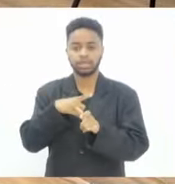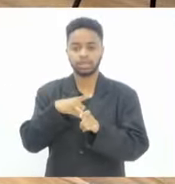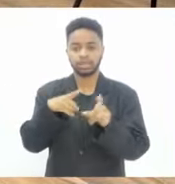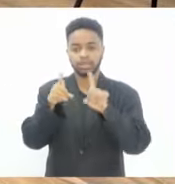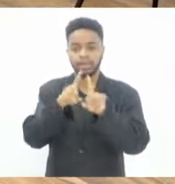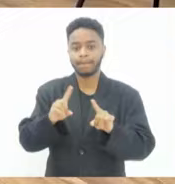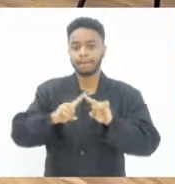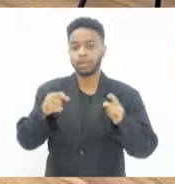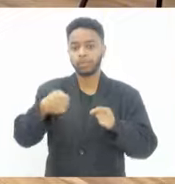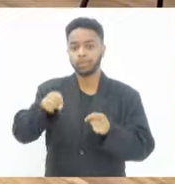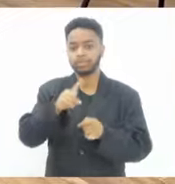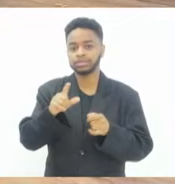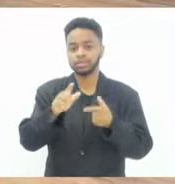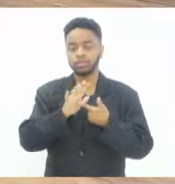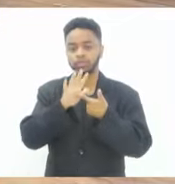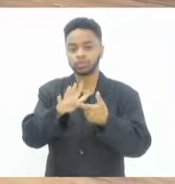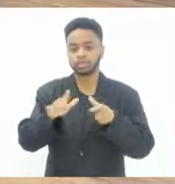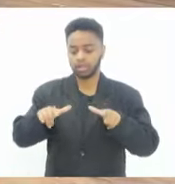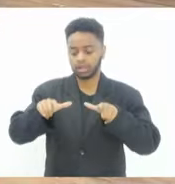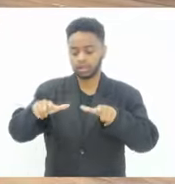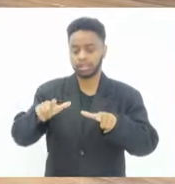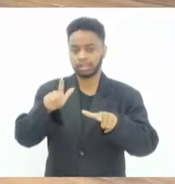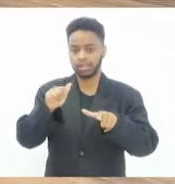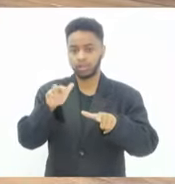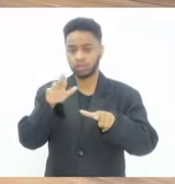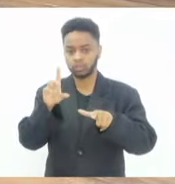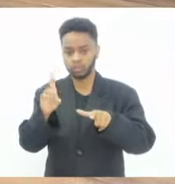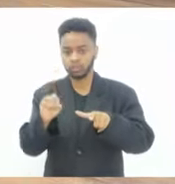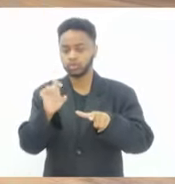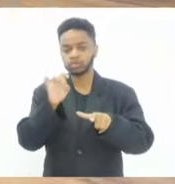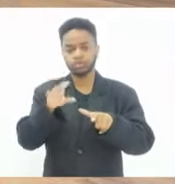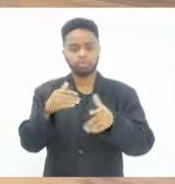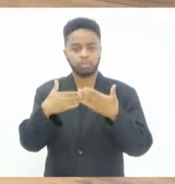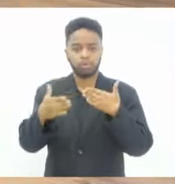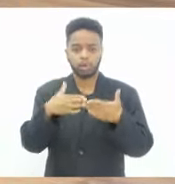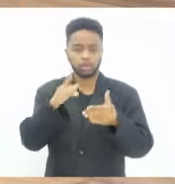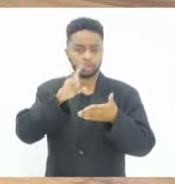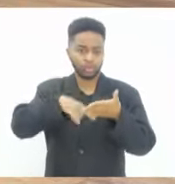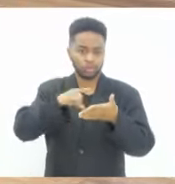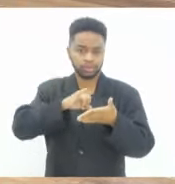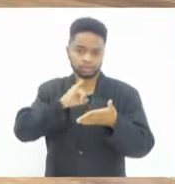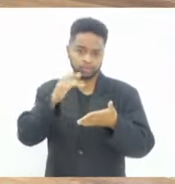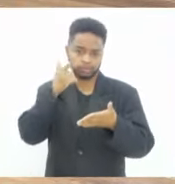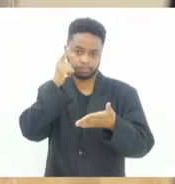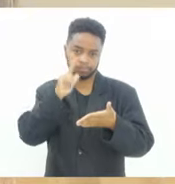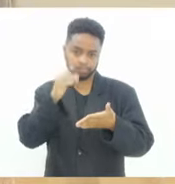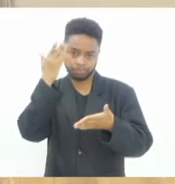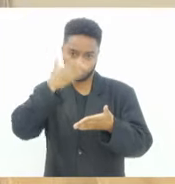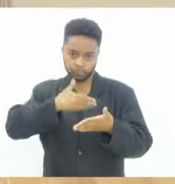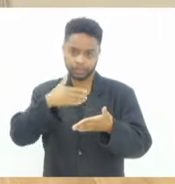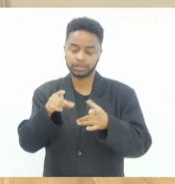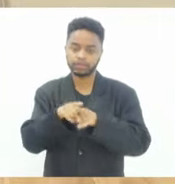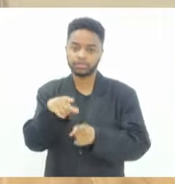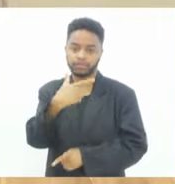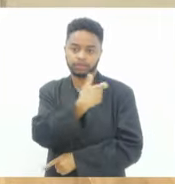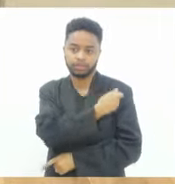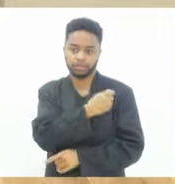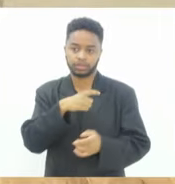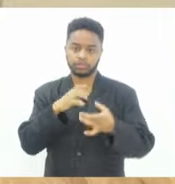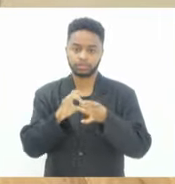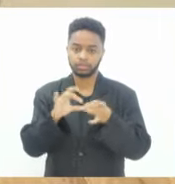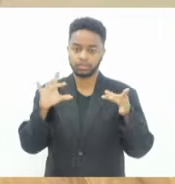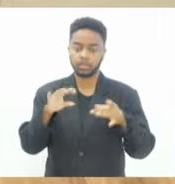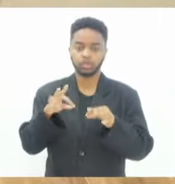laudo médico, bastando histórico clínico, receitas ou qualquer documento de comprovação. A vacina estará disponível em todas